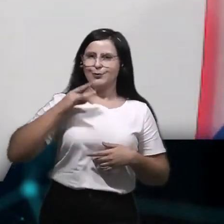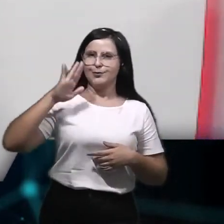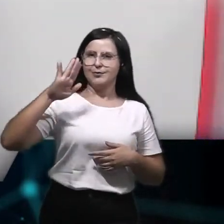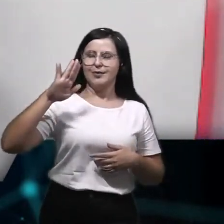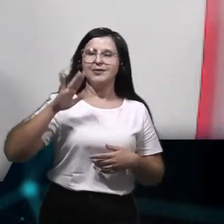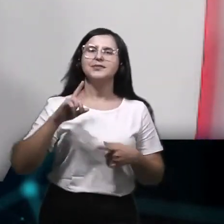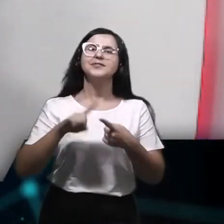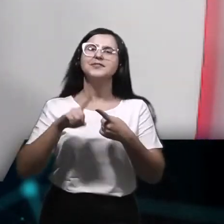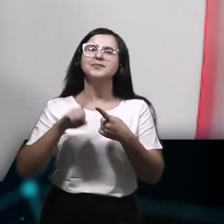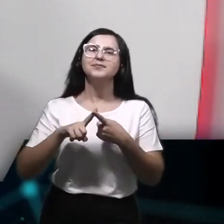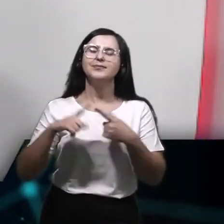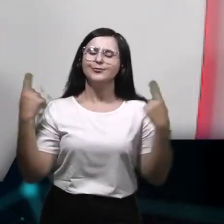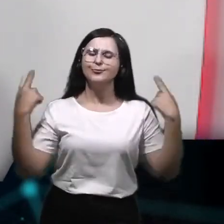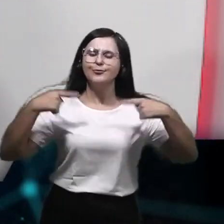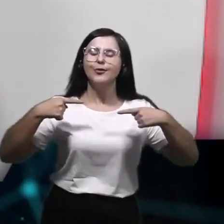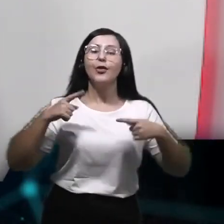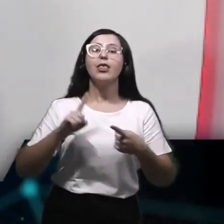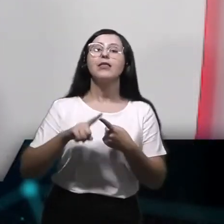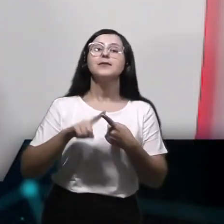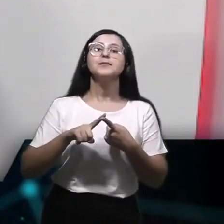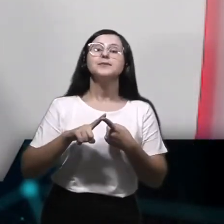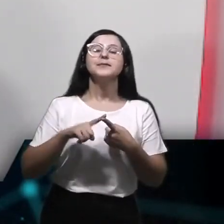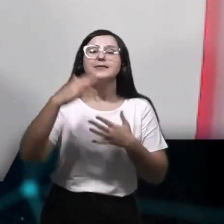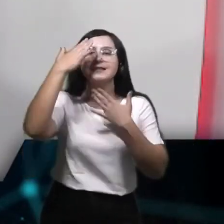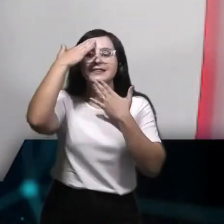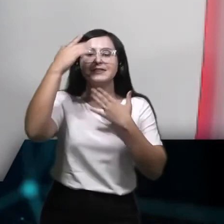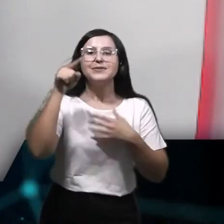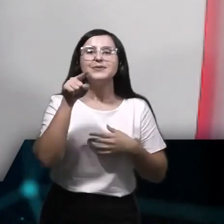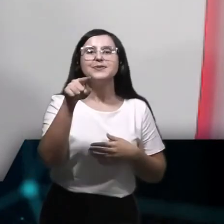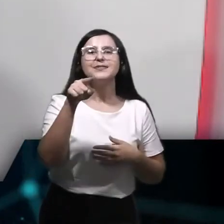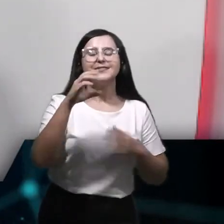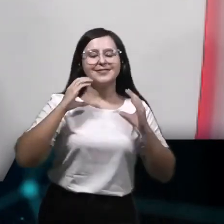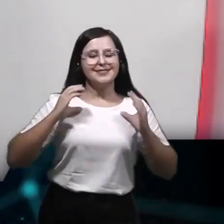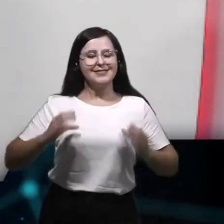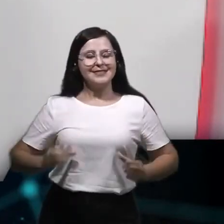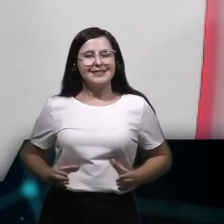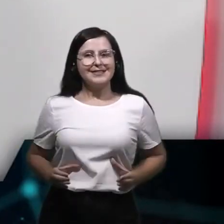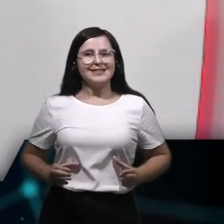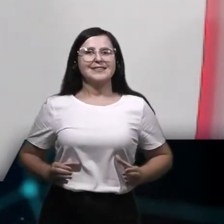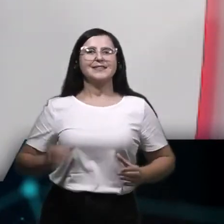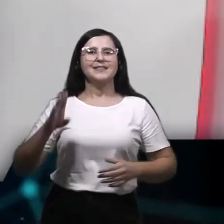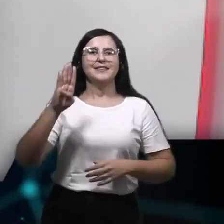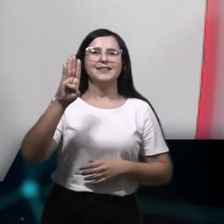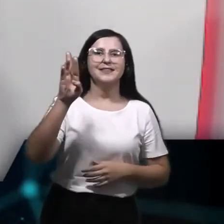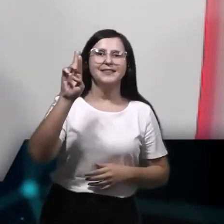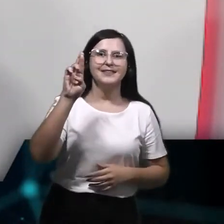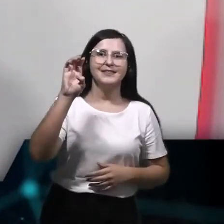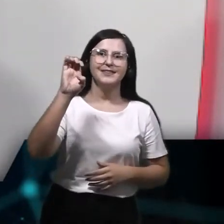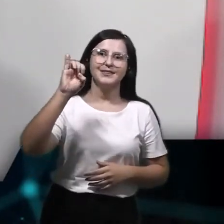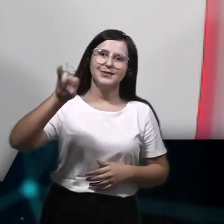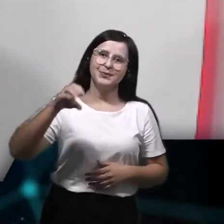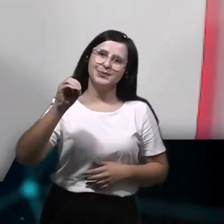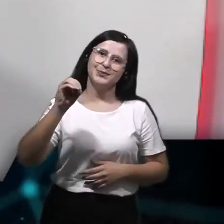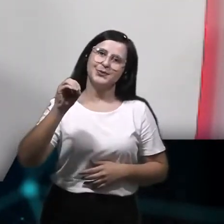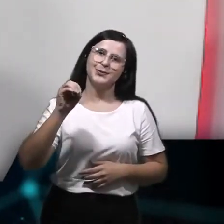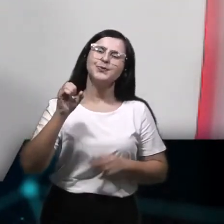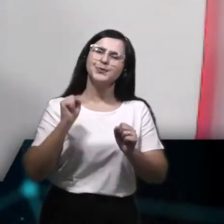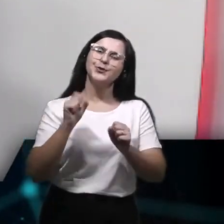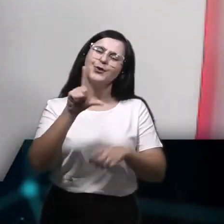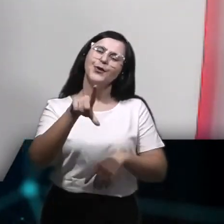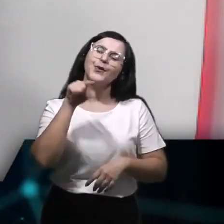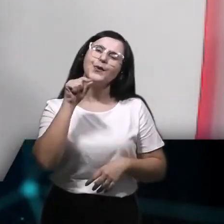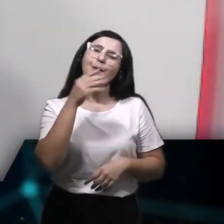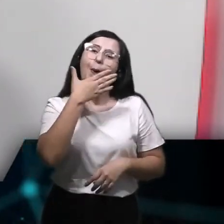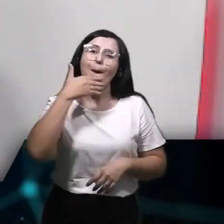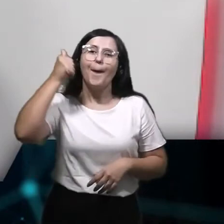pessoal, agradecer a vocês, cidadãos de Brejo da Amadeus e cidadãs, que vão escolher no dia 15, tá certo? O melhor para o